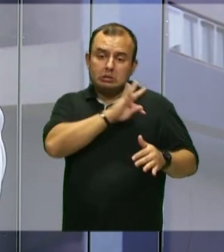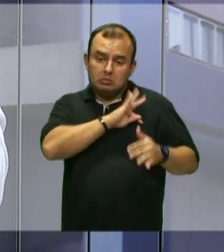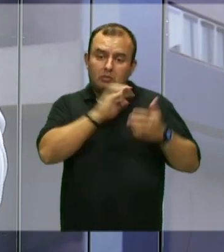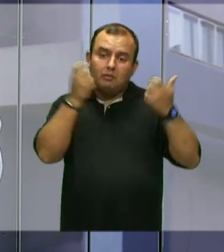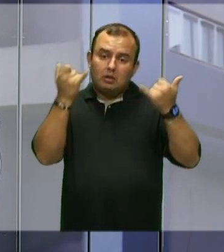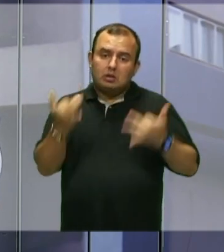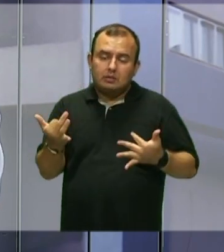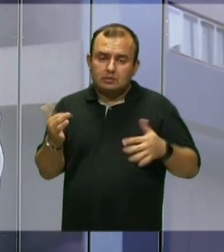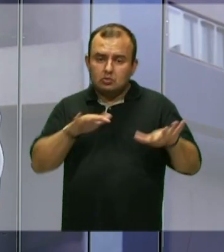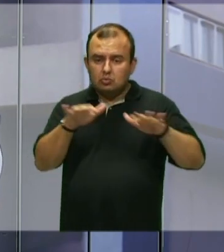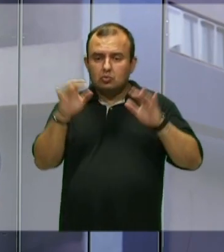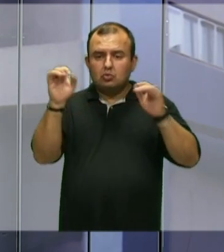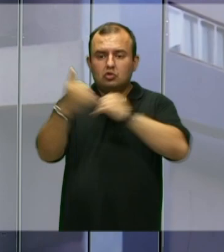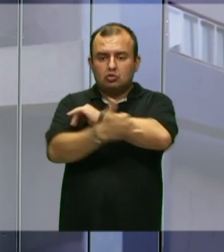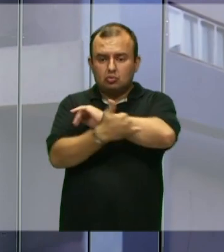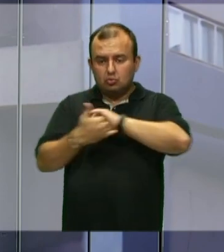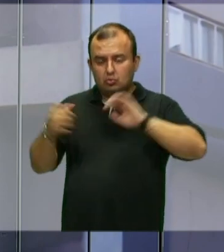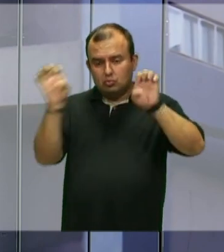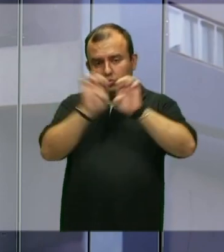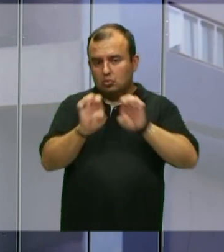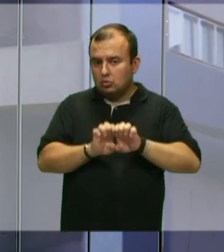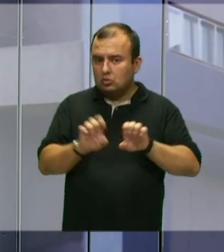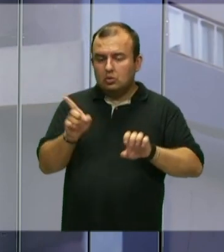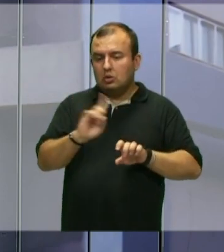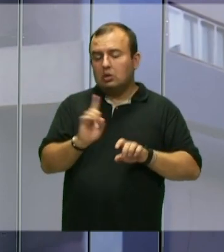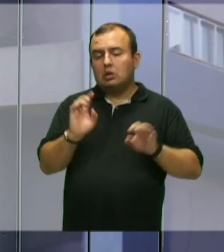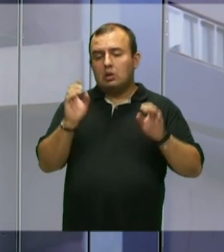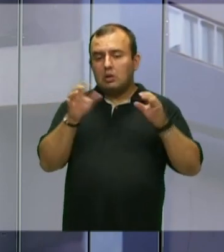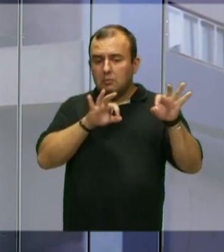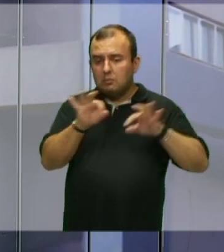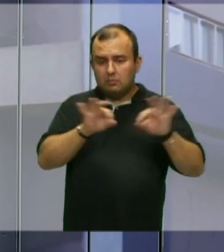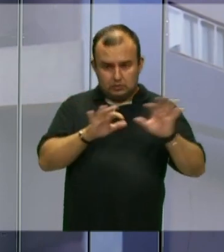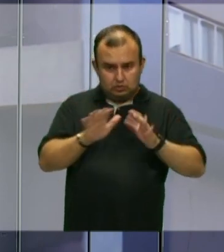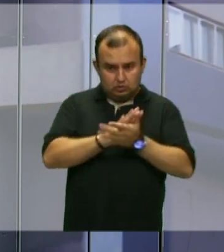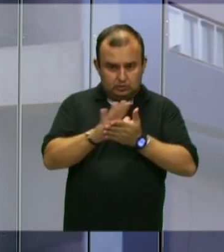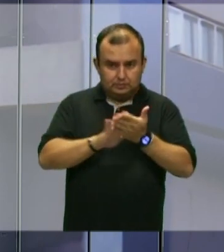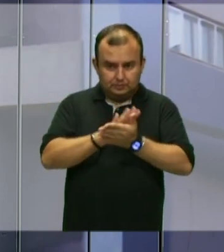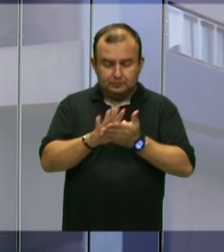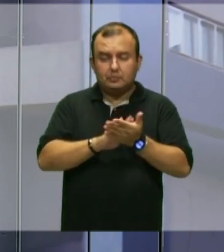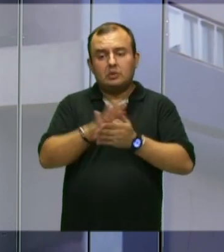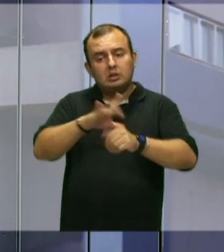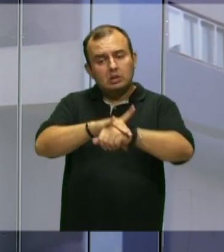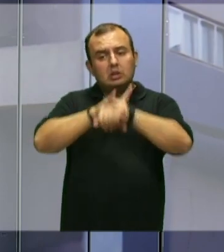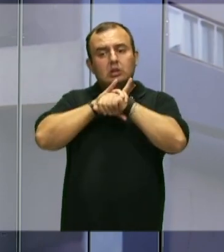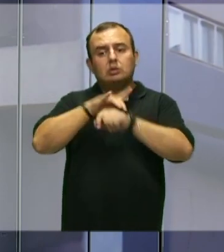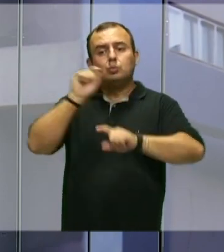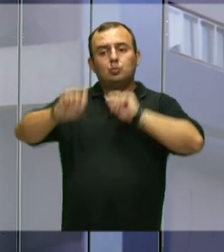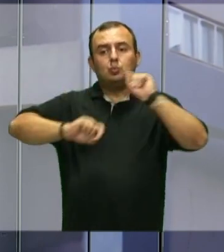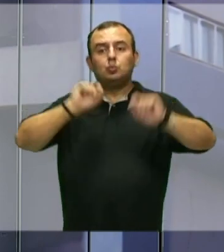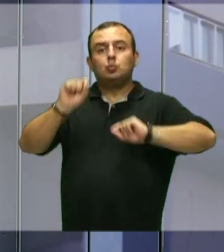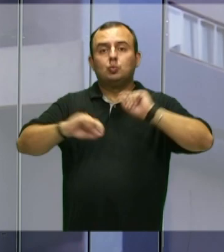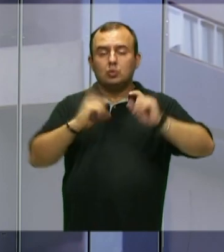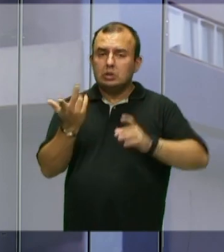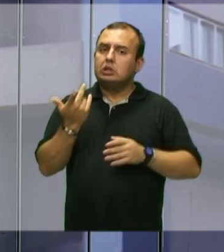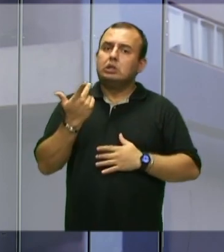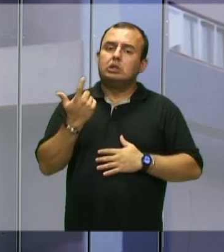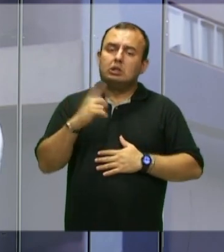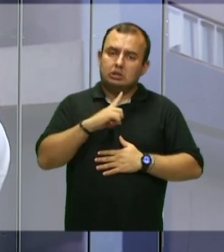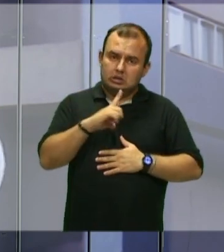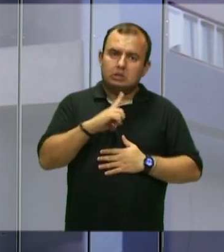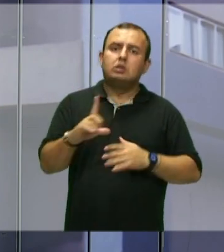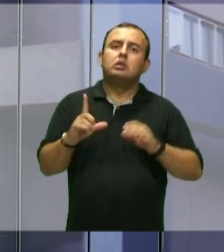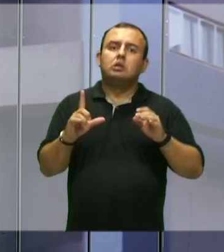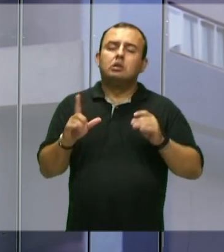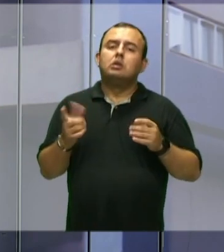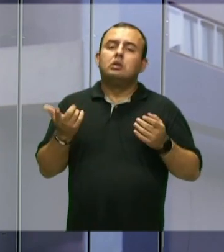em nenhuma estrutura do plano diretor. Isso só garante as pessoas que já têm o seu projeto aprovado, a sua consulta prévia aprovada,